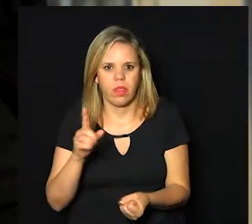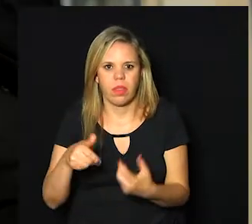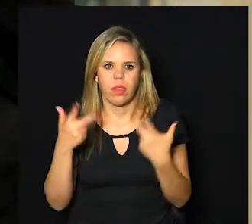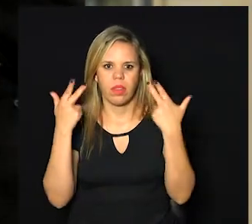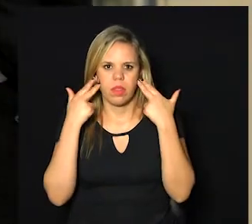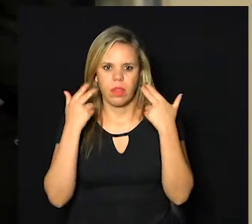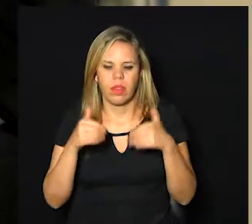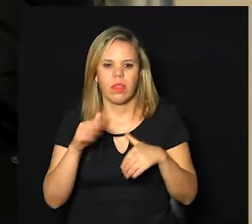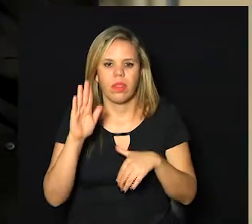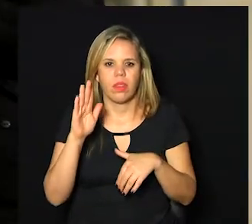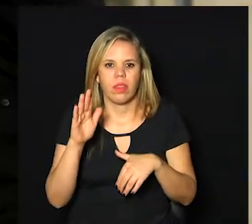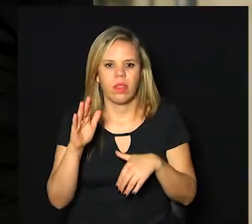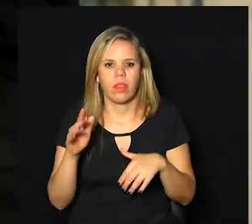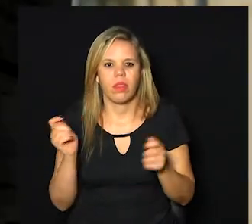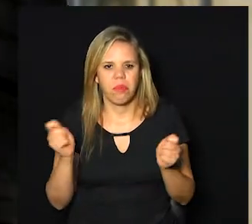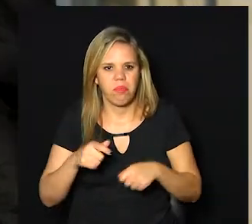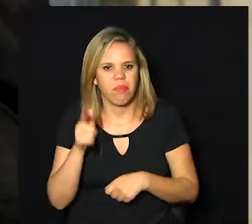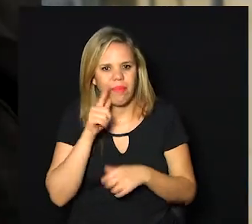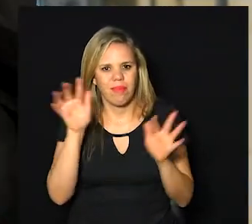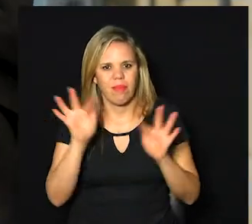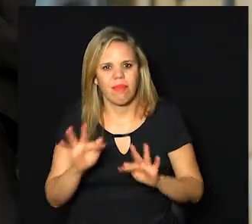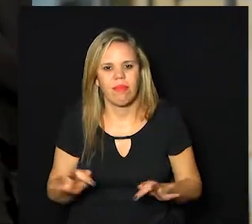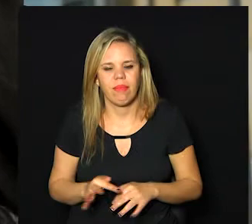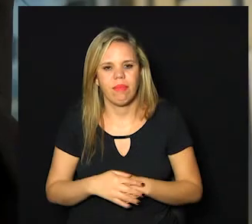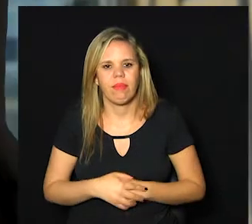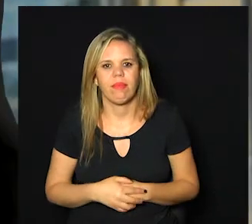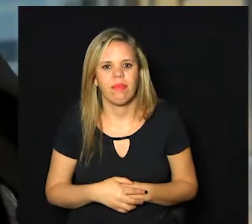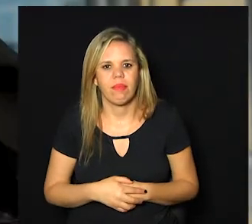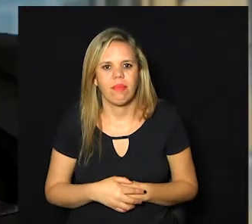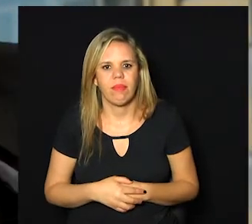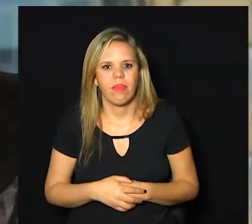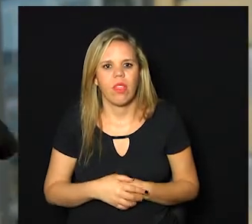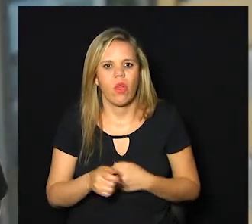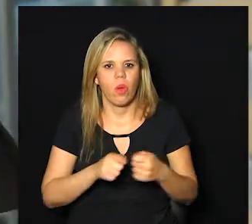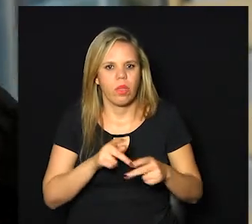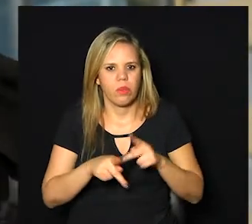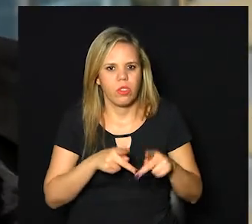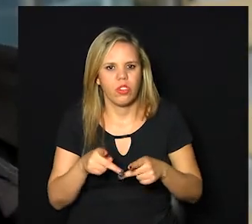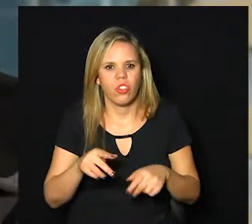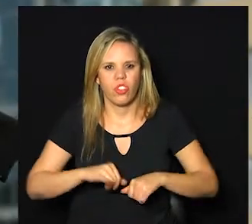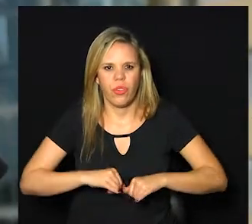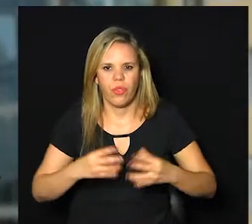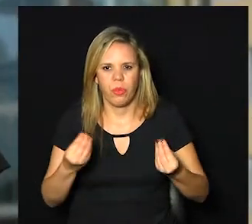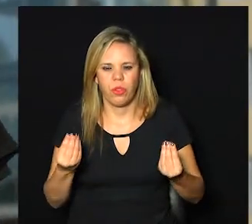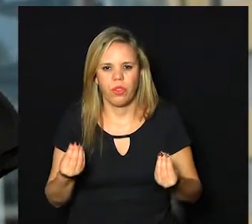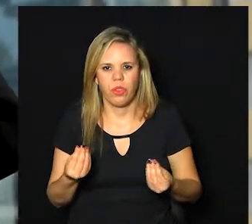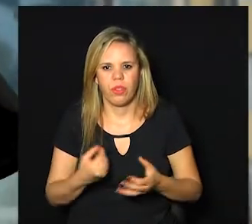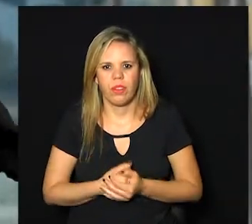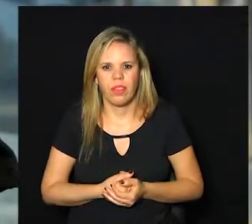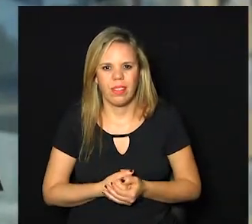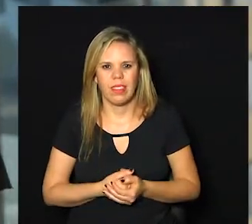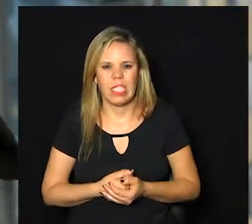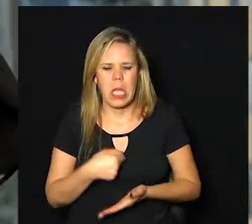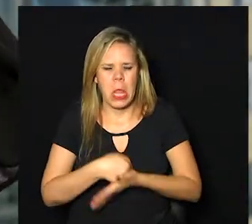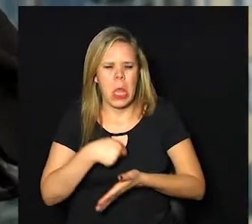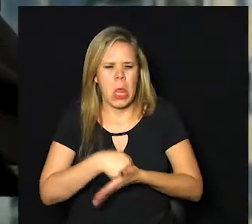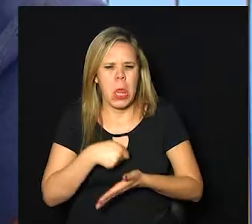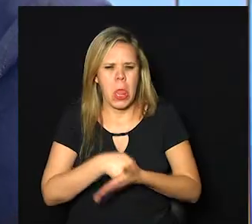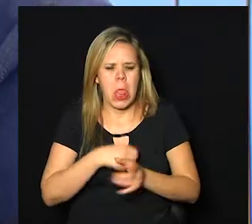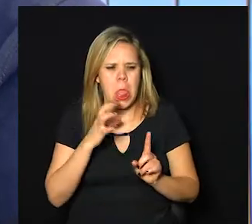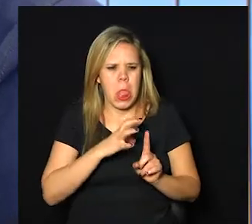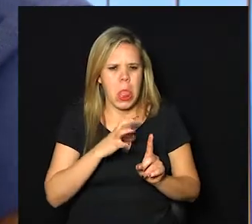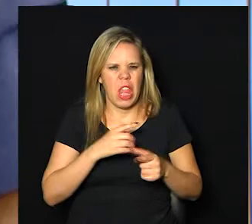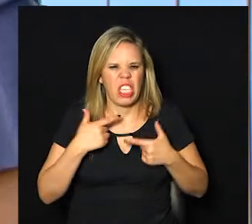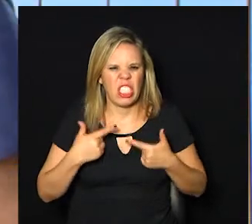é, maior a probabilidade de eu ser feliz, porque os controladores sofrem demais. Aí você fica naquela cobrança, né?